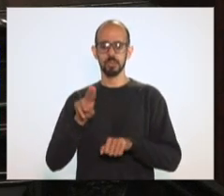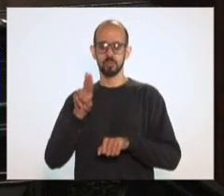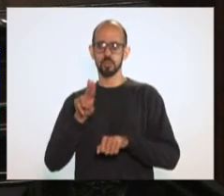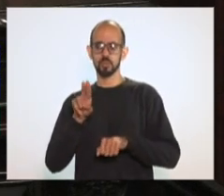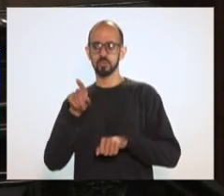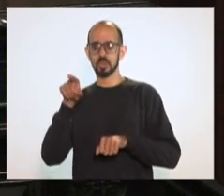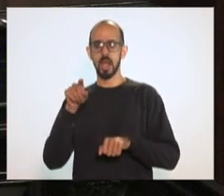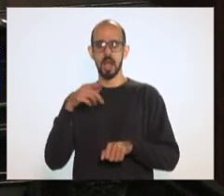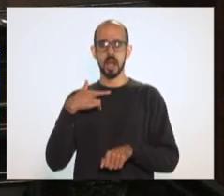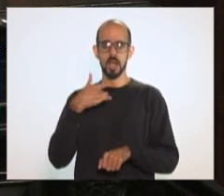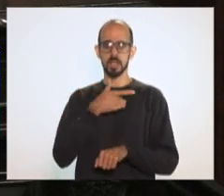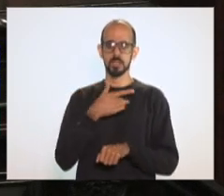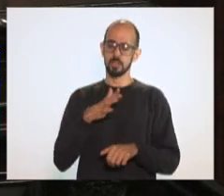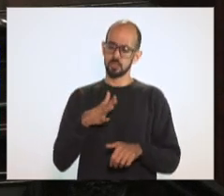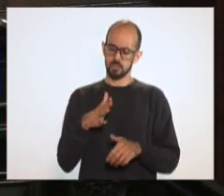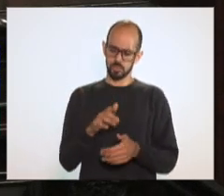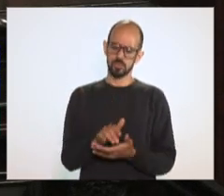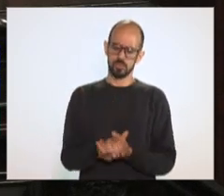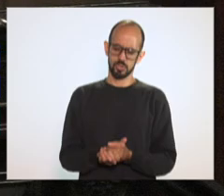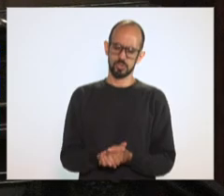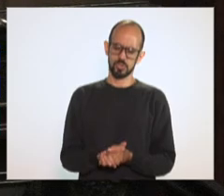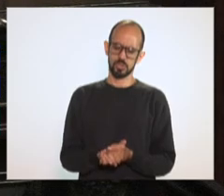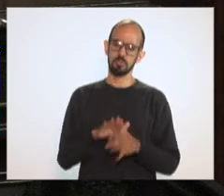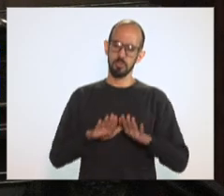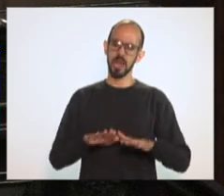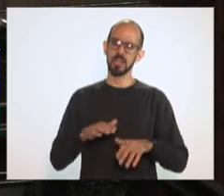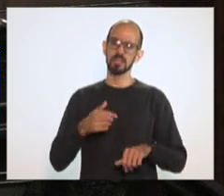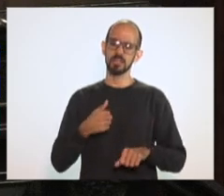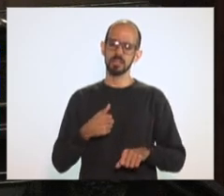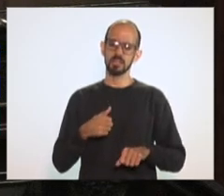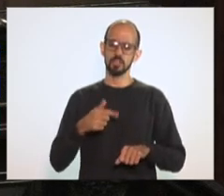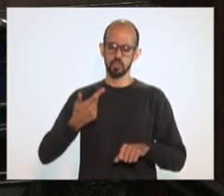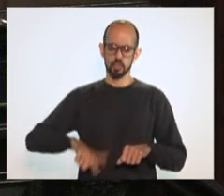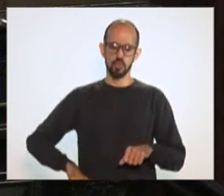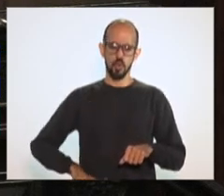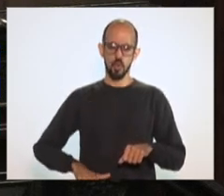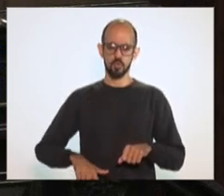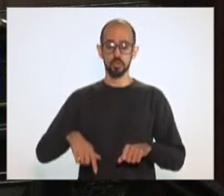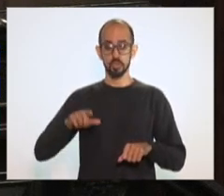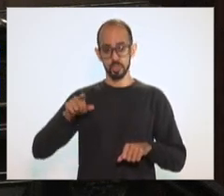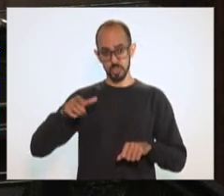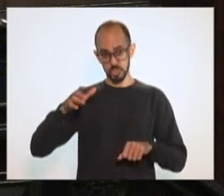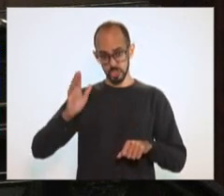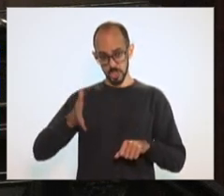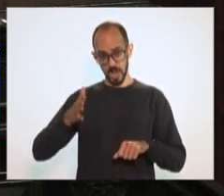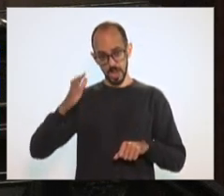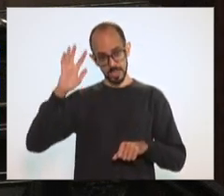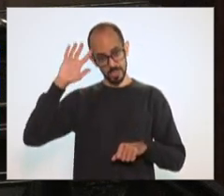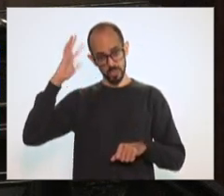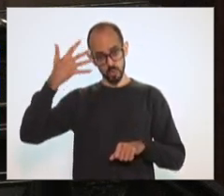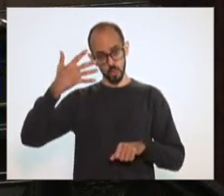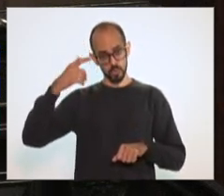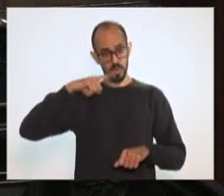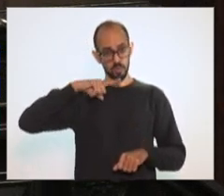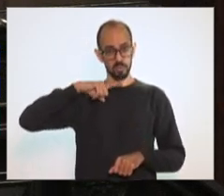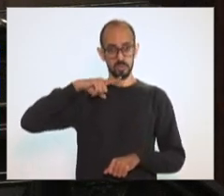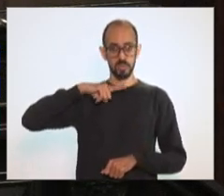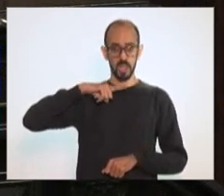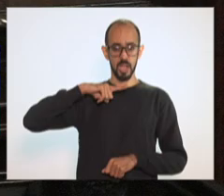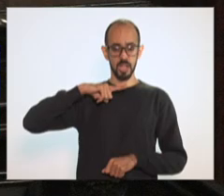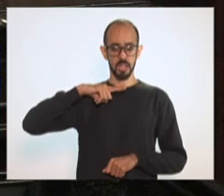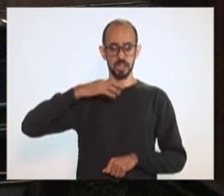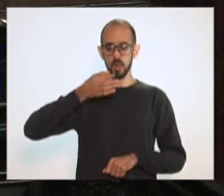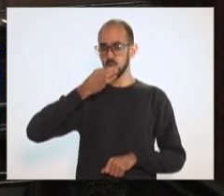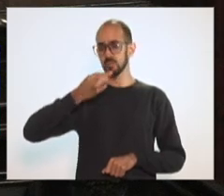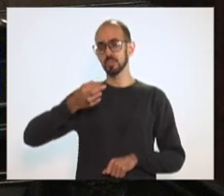pública. Agora, fica aqui mais uma vez, já que eles têm a solução de tudo, já que eles são tão bons, fica uma dica,